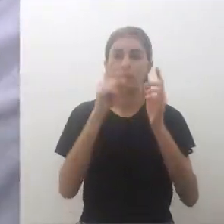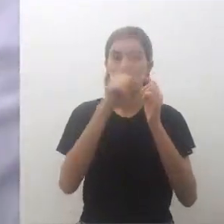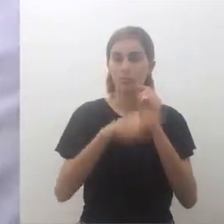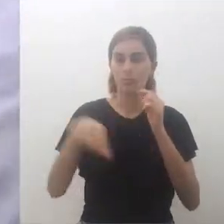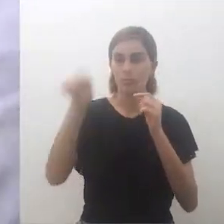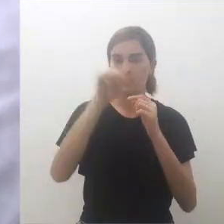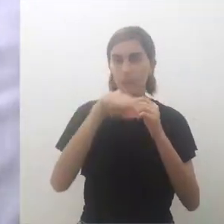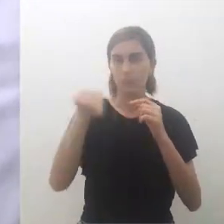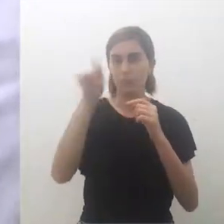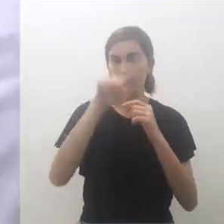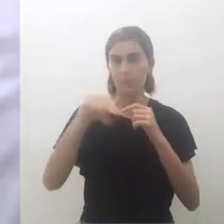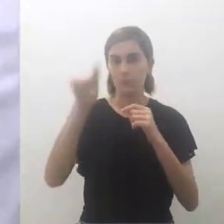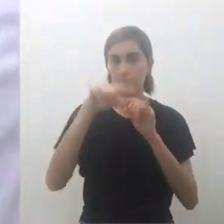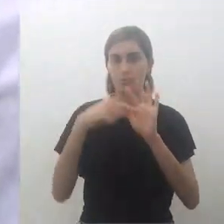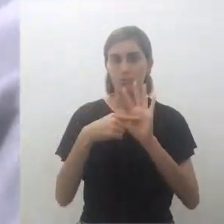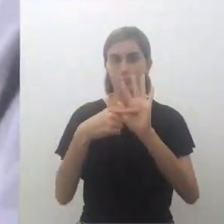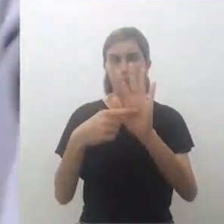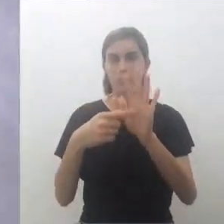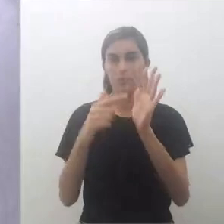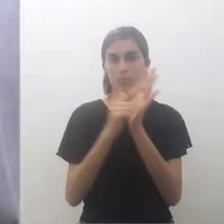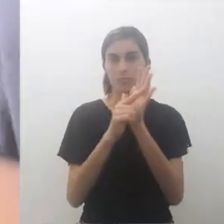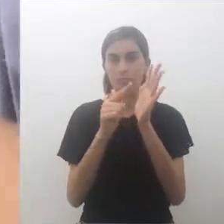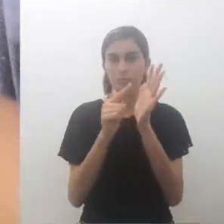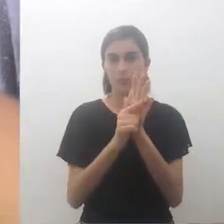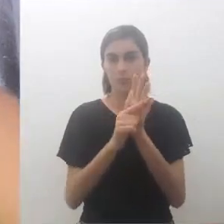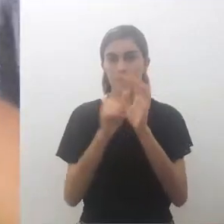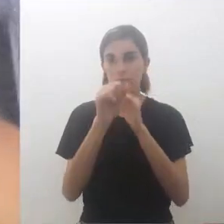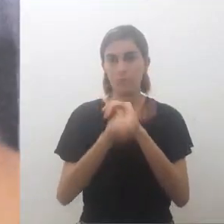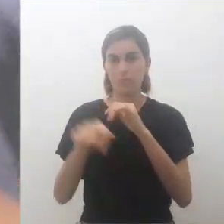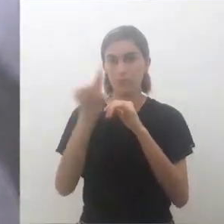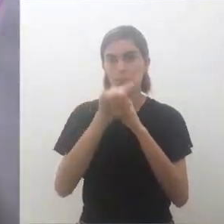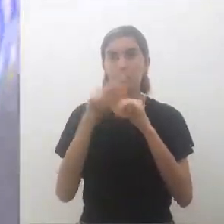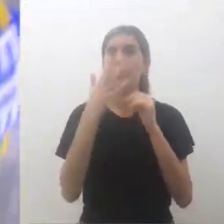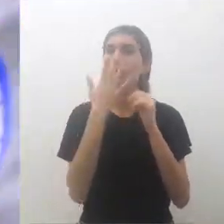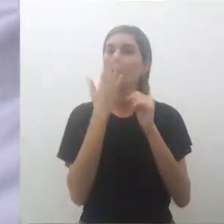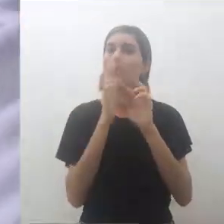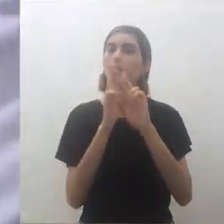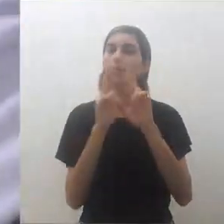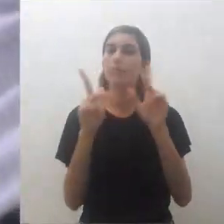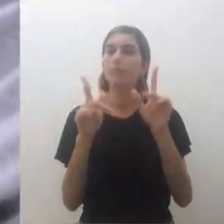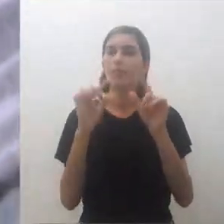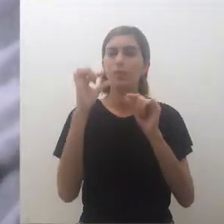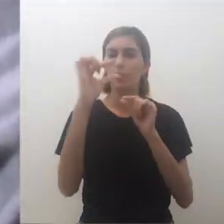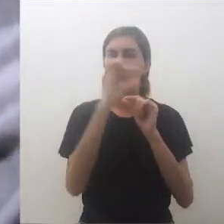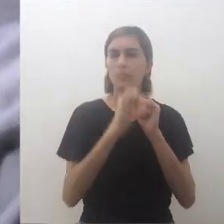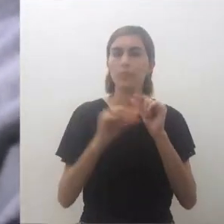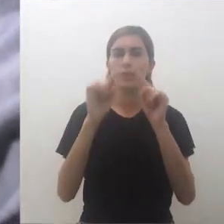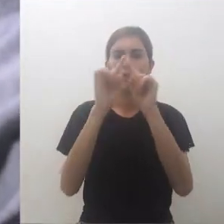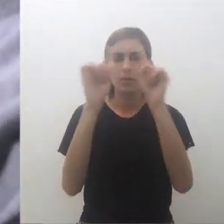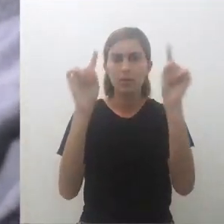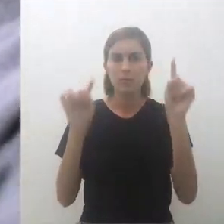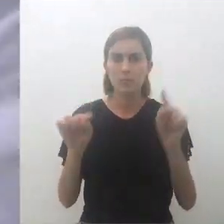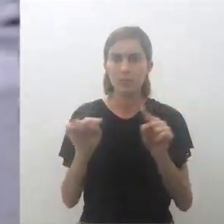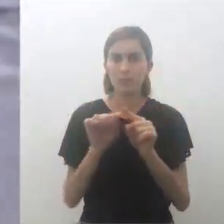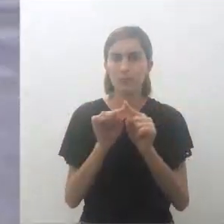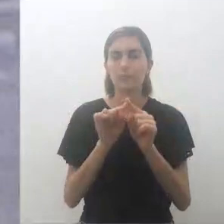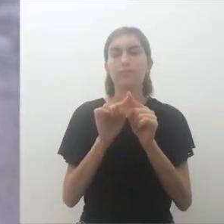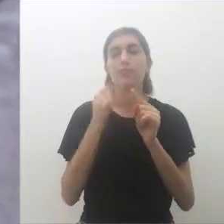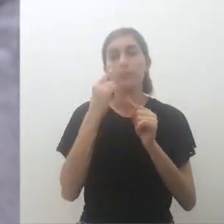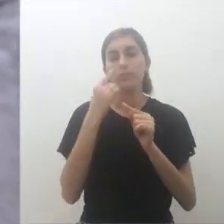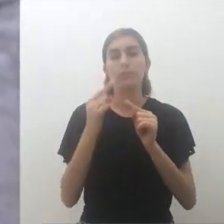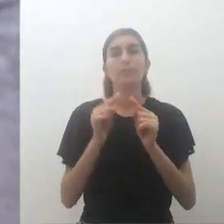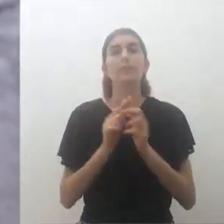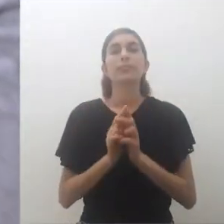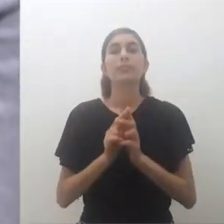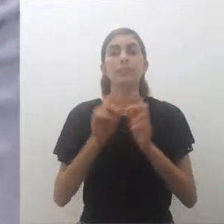círculos dispostos aqui no papel, usei cor aqui diferente, com um pequeno quadrado composto aqui.